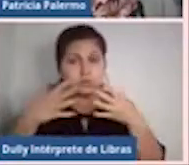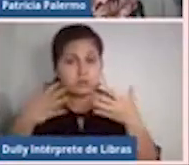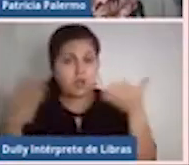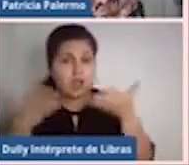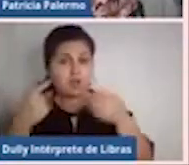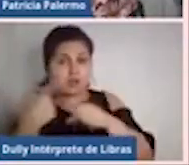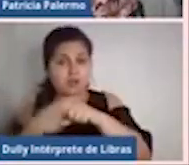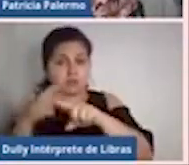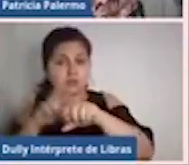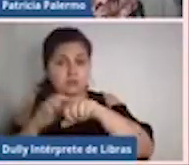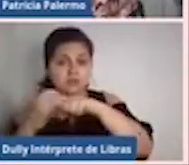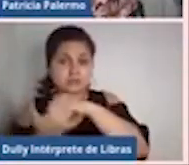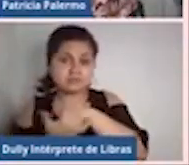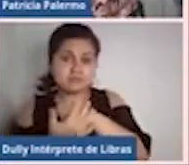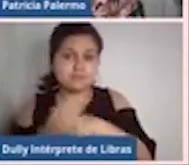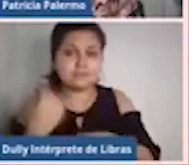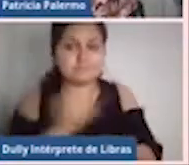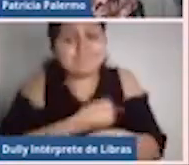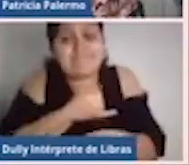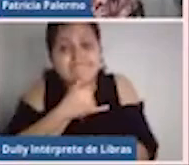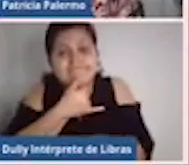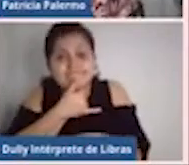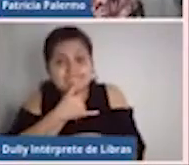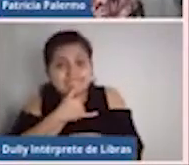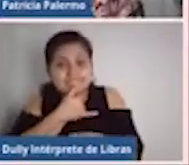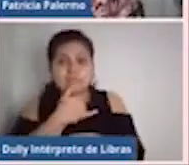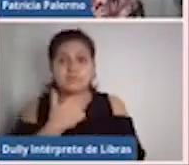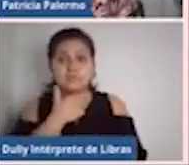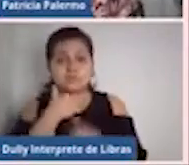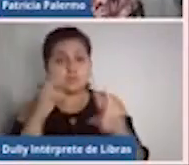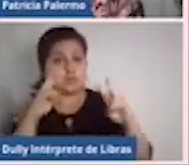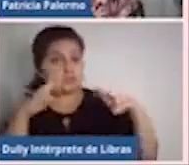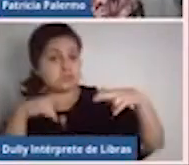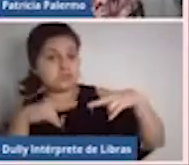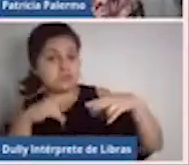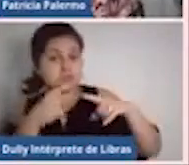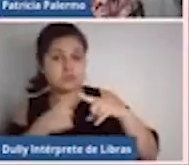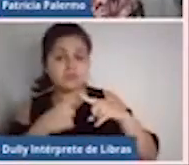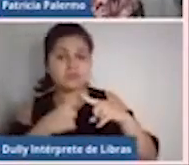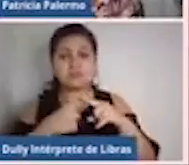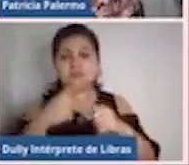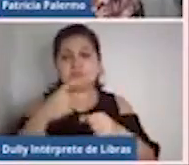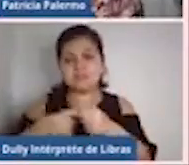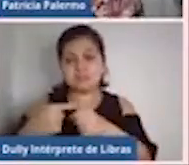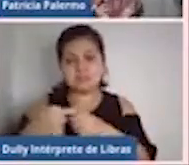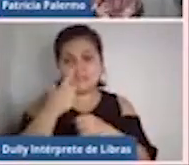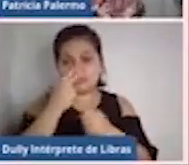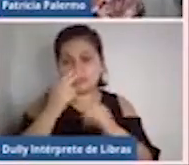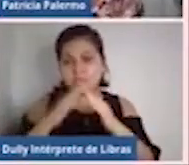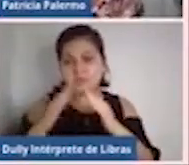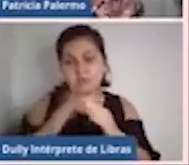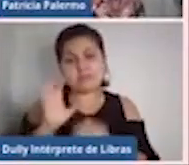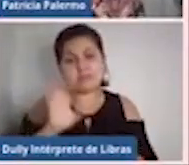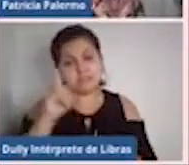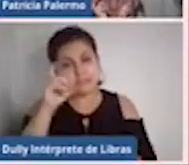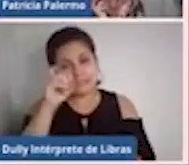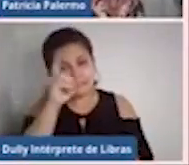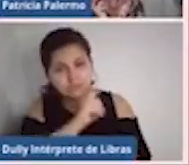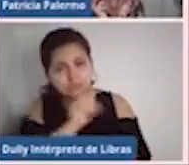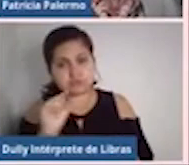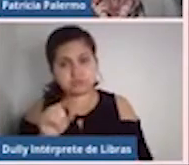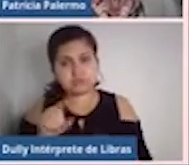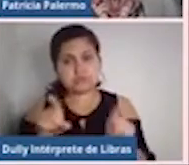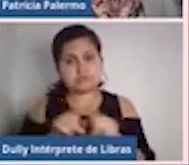da pandemia, a gente, infelizmente, não está conseguindo se ver, porque eles não moram na mesma cidade, né? Isso dificultou um pouco também